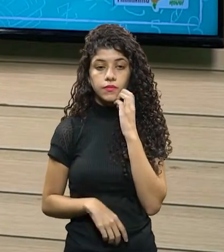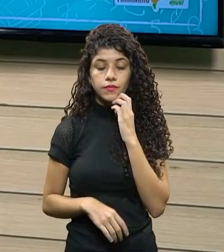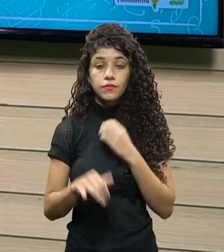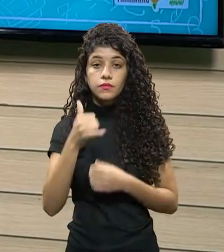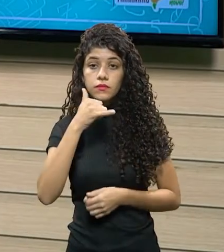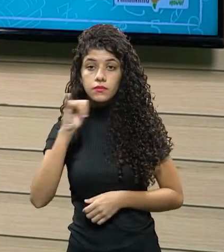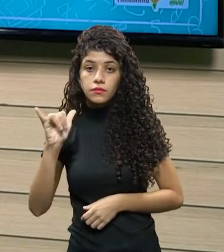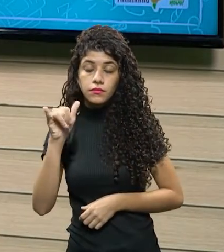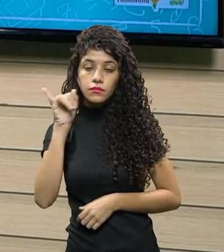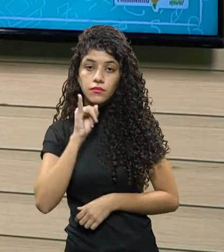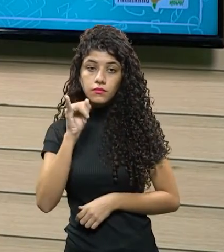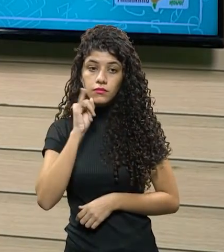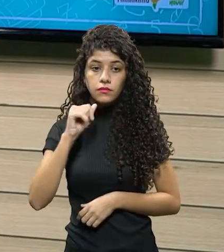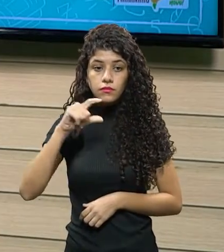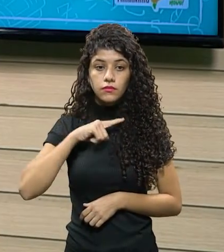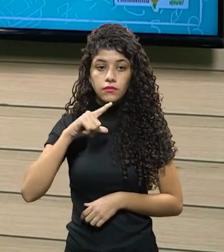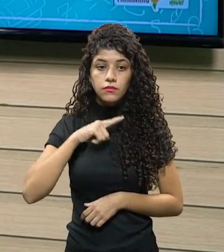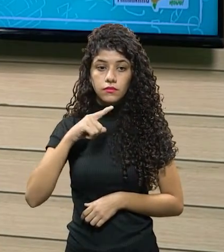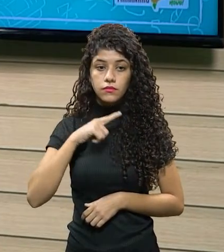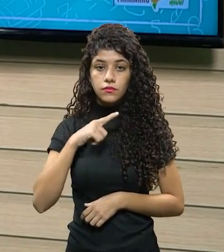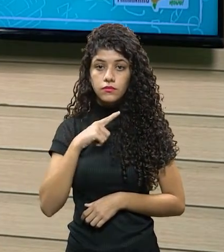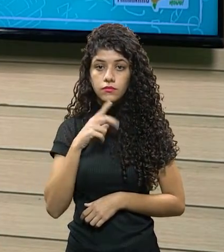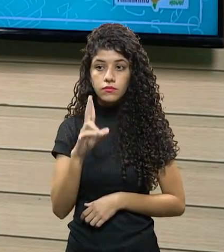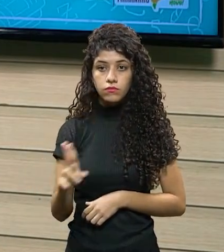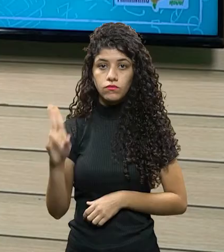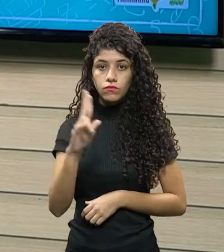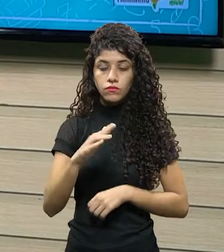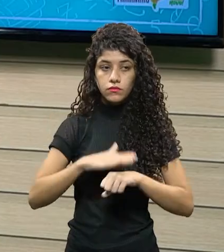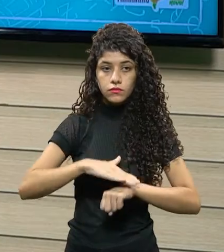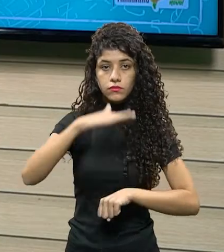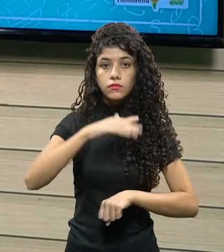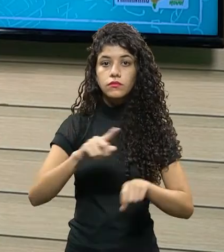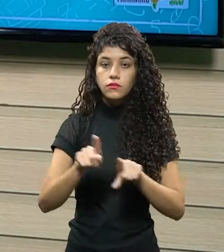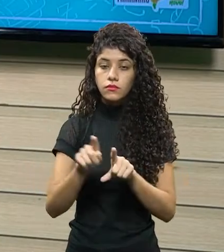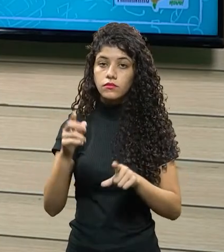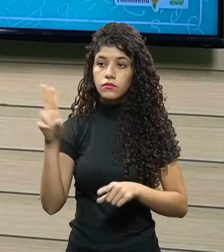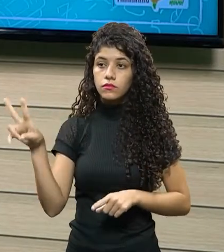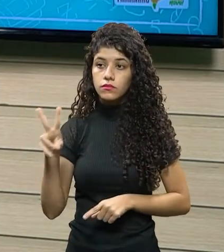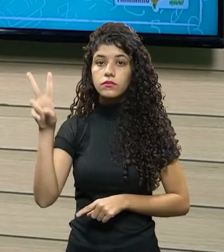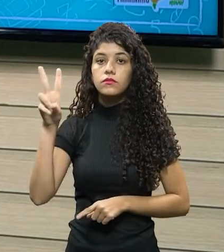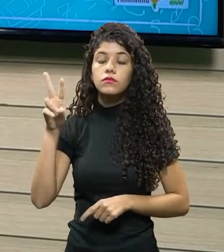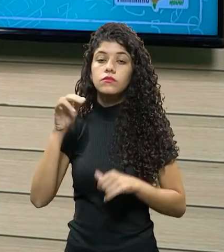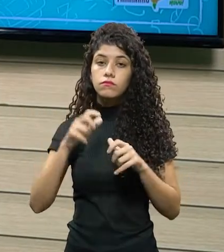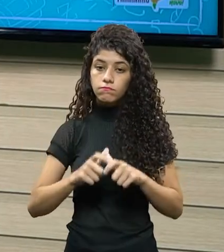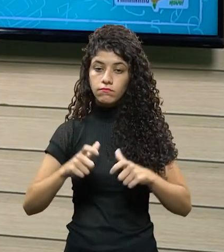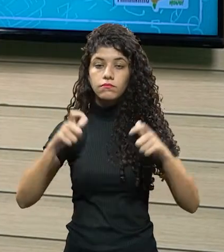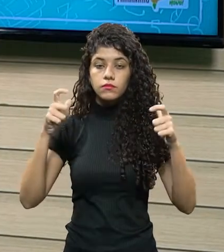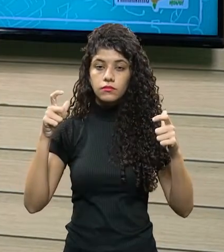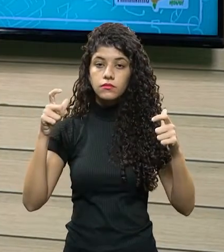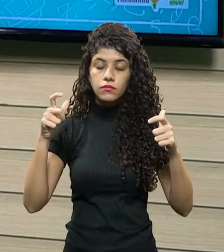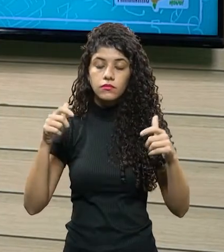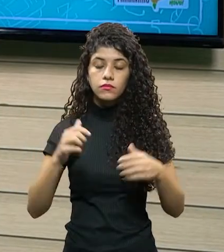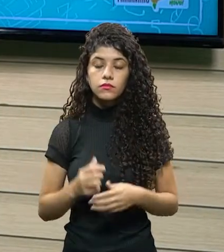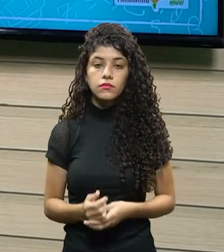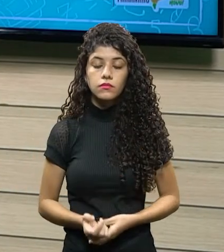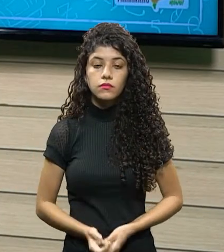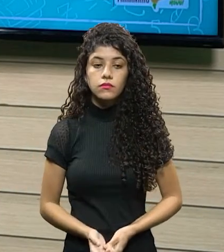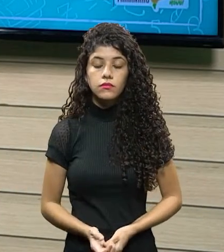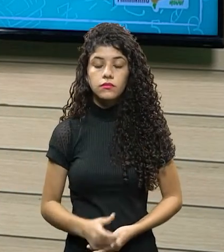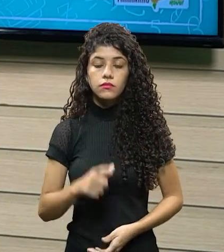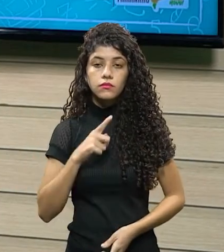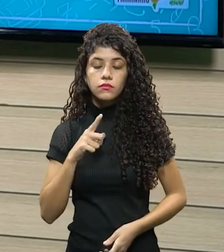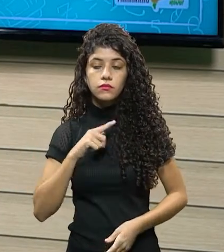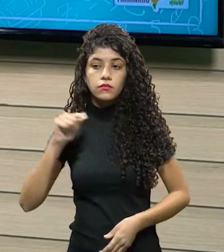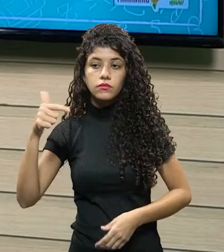com energia. Se eu tenho um volume maior de produção, com certeza a energia vai aumentar. E assim temos